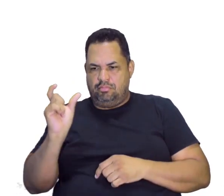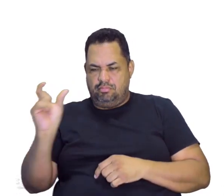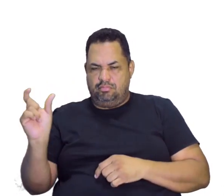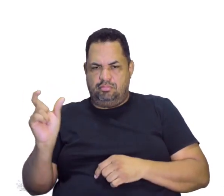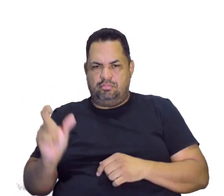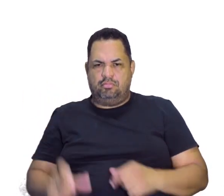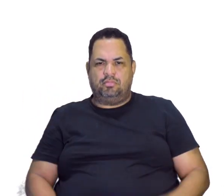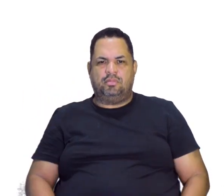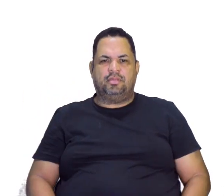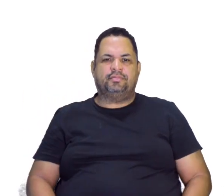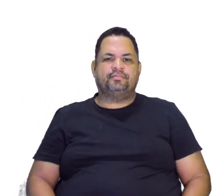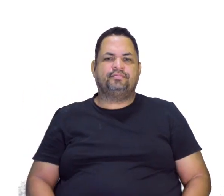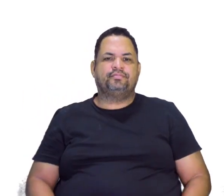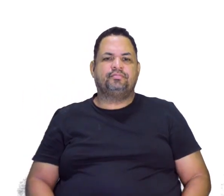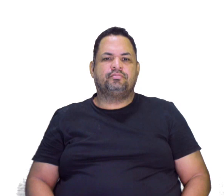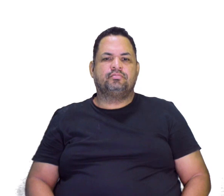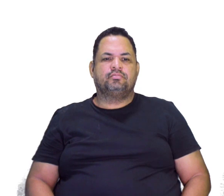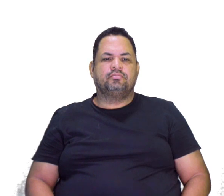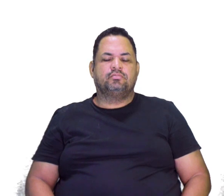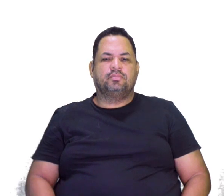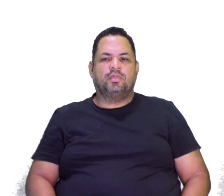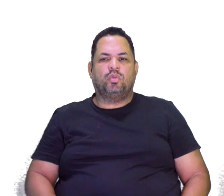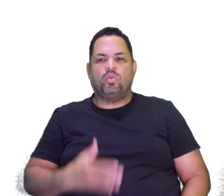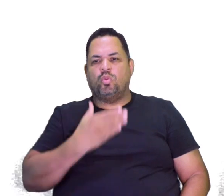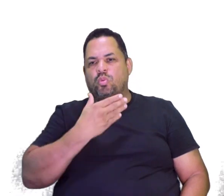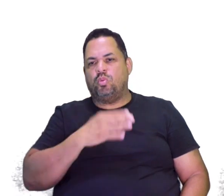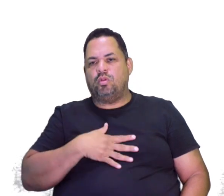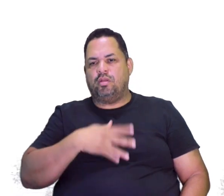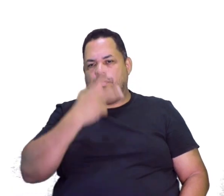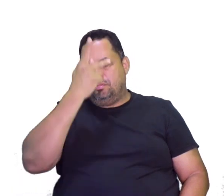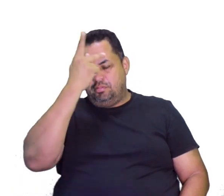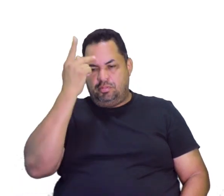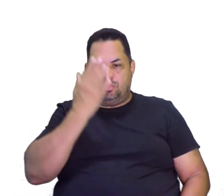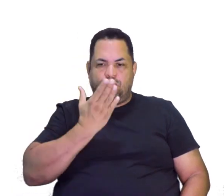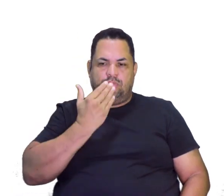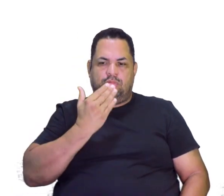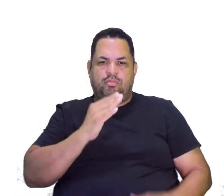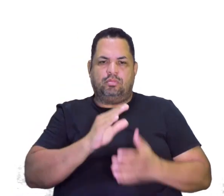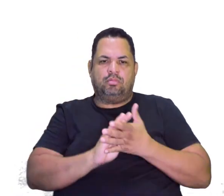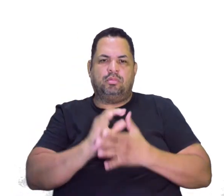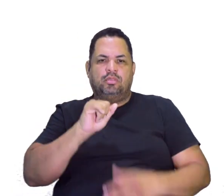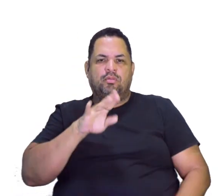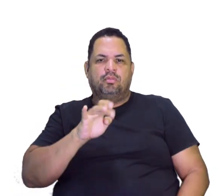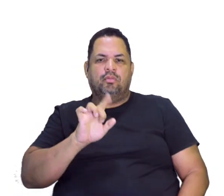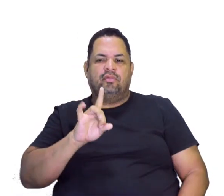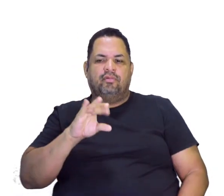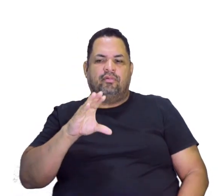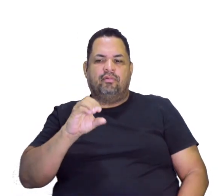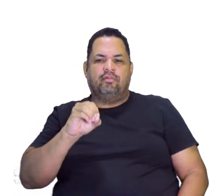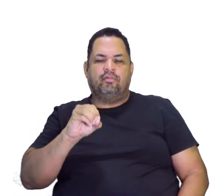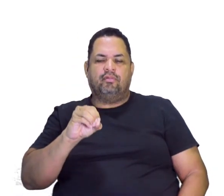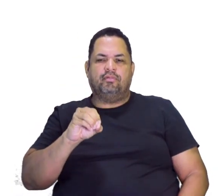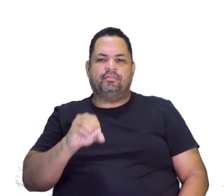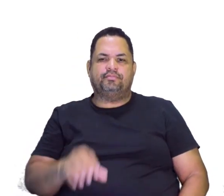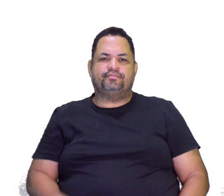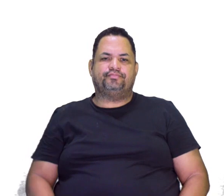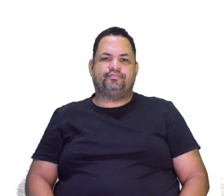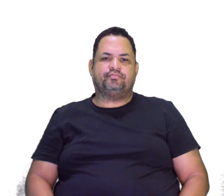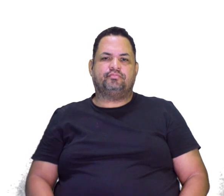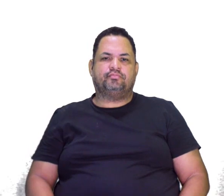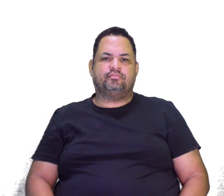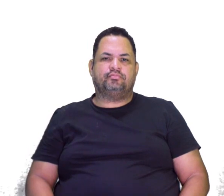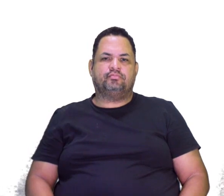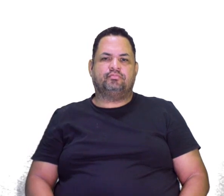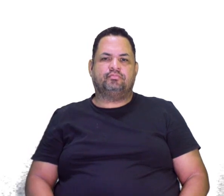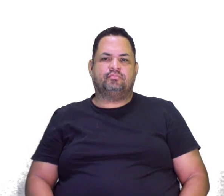é gente então o homem que se alimenta de gente é um antropófago antropo é homem